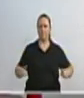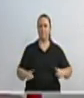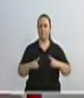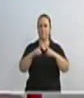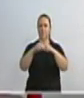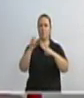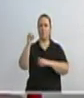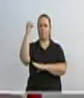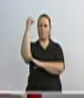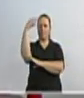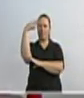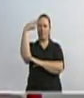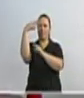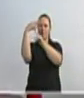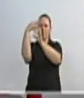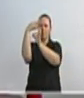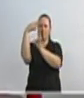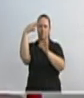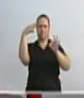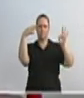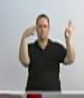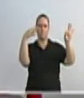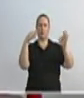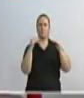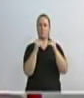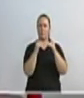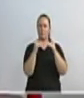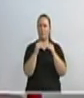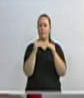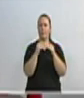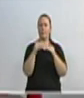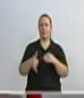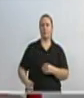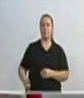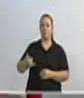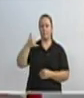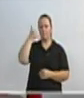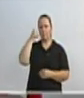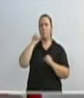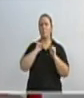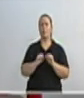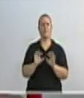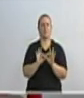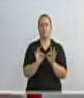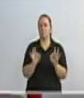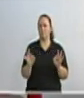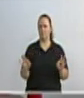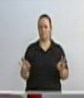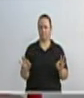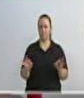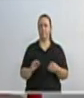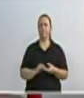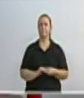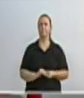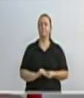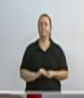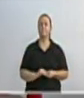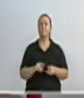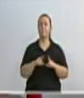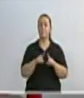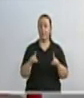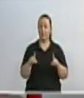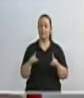para sustentação de antenas de telecomunicações será simplificado e mediante a